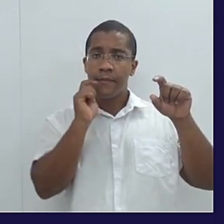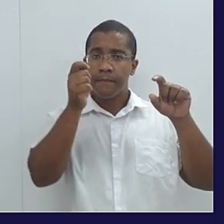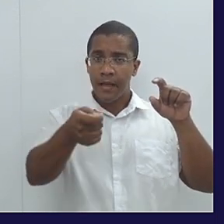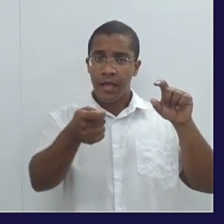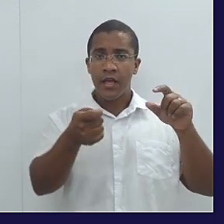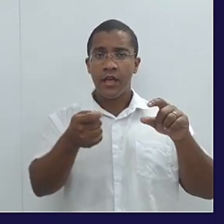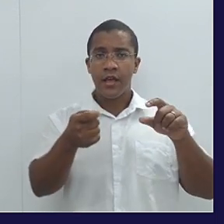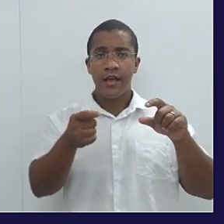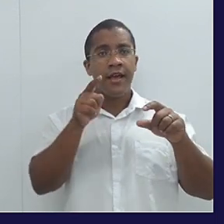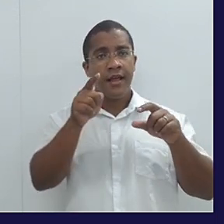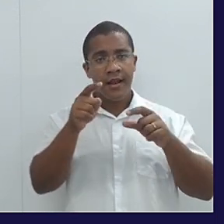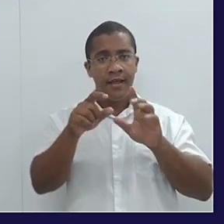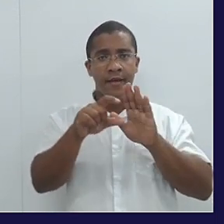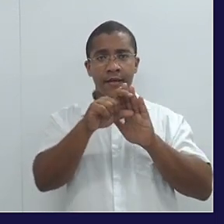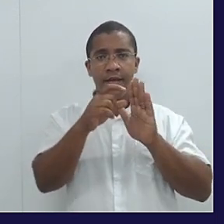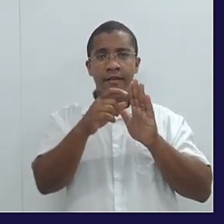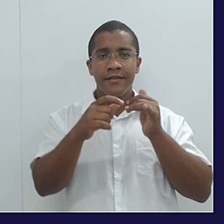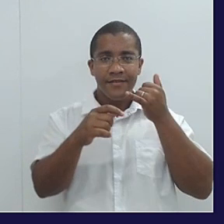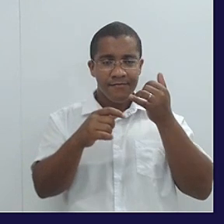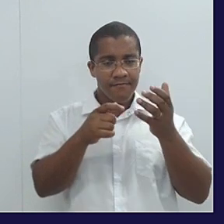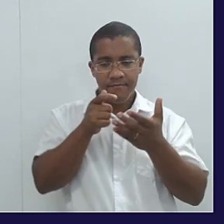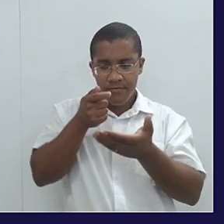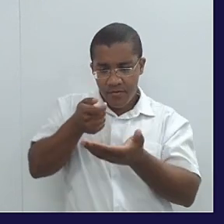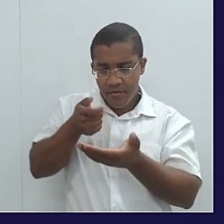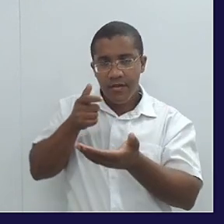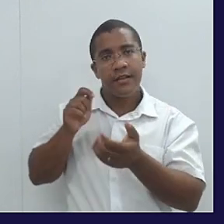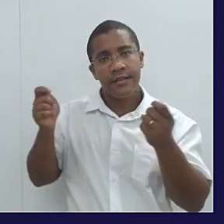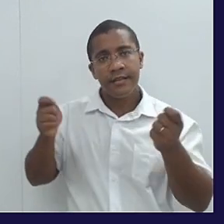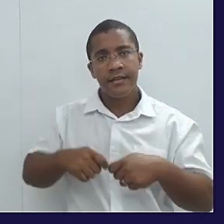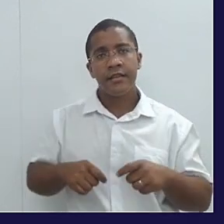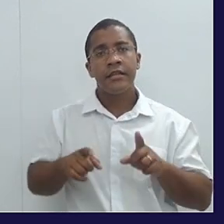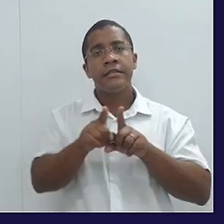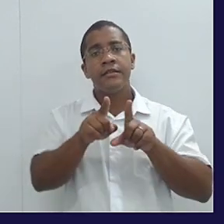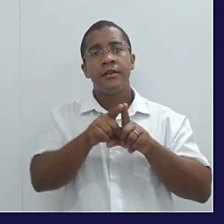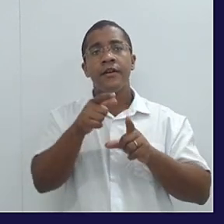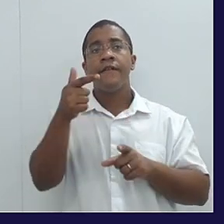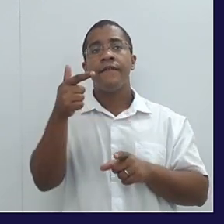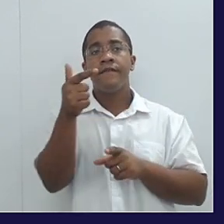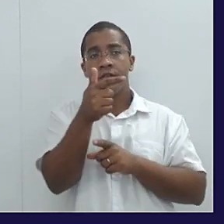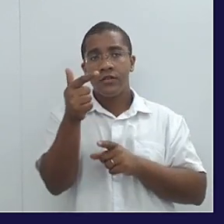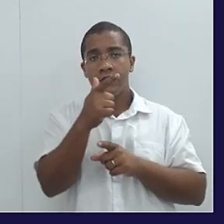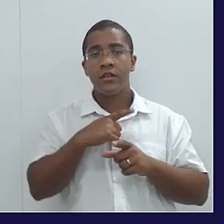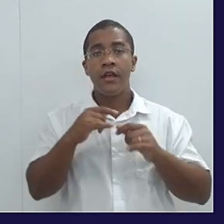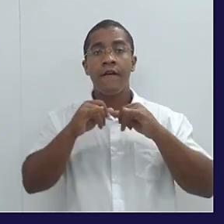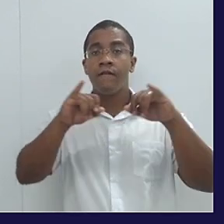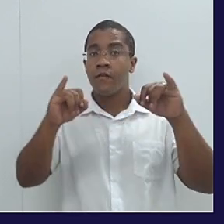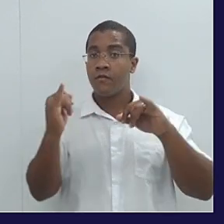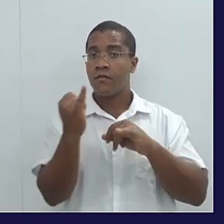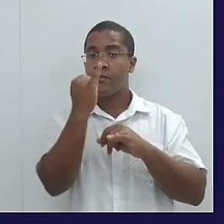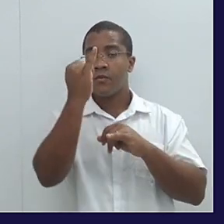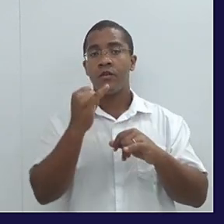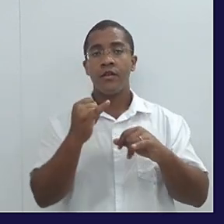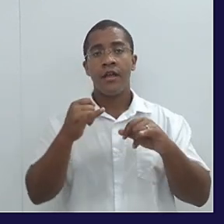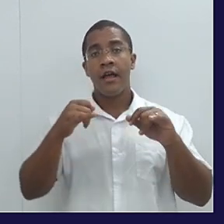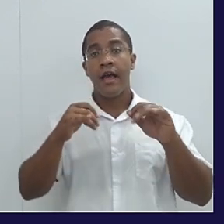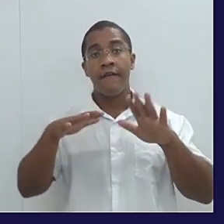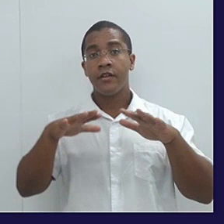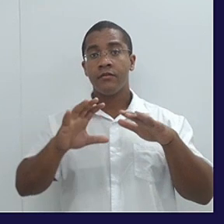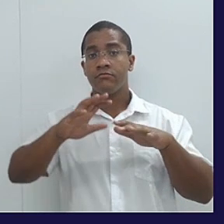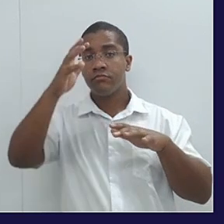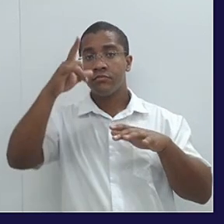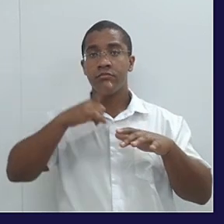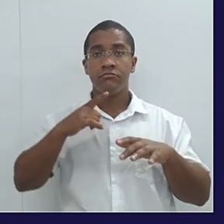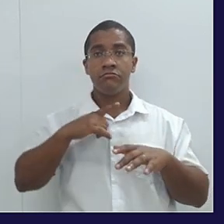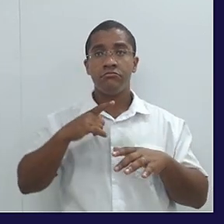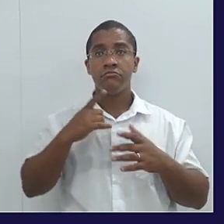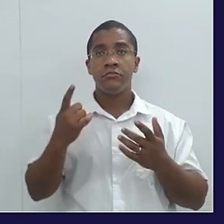pagar através de aplicativos, né? No número 22, tem os avisos que são importantes. De repente, você